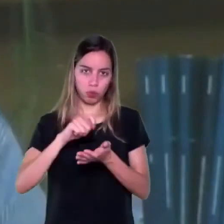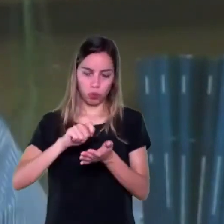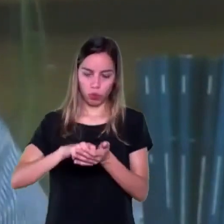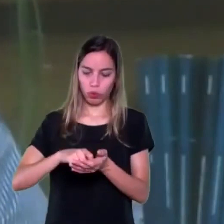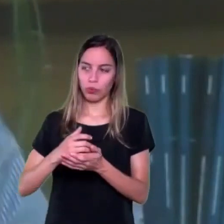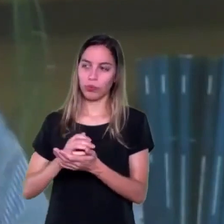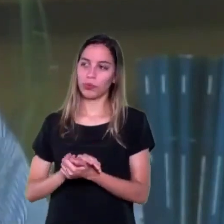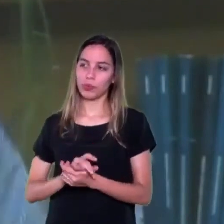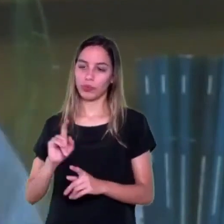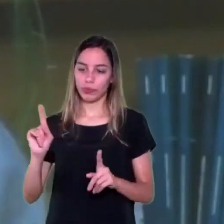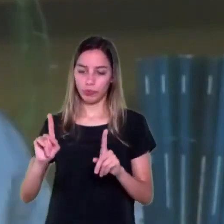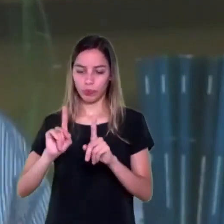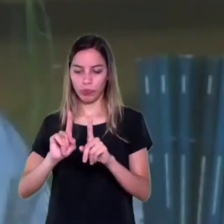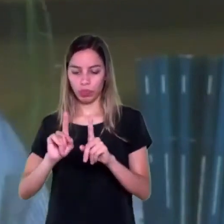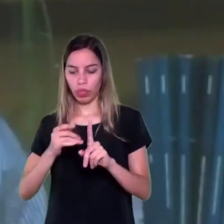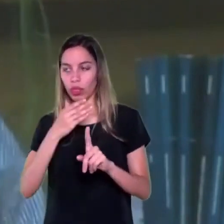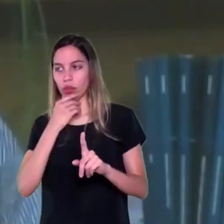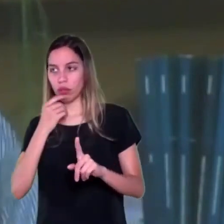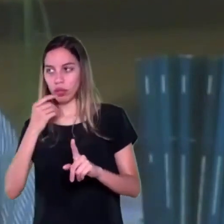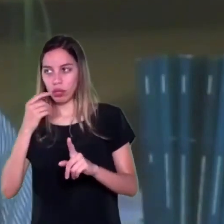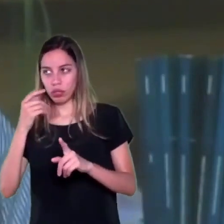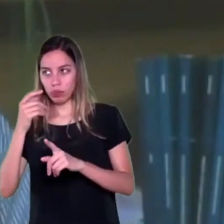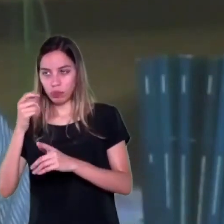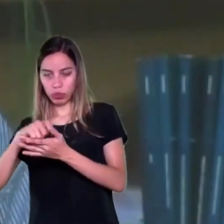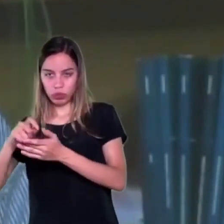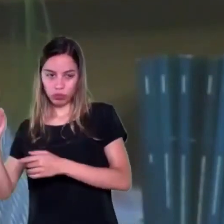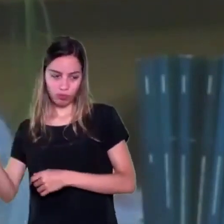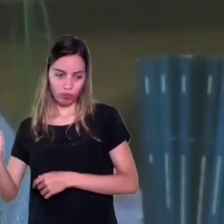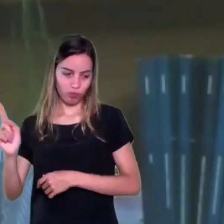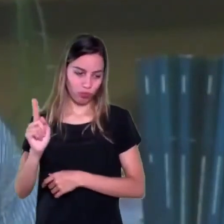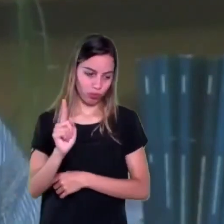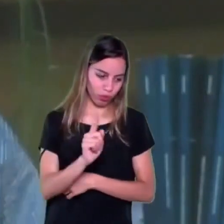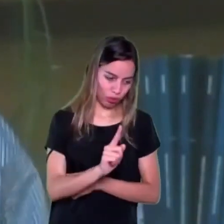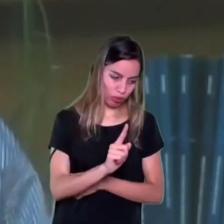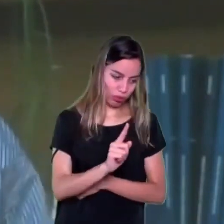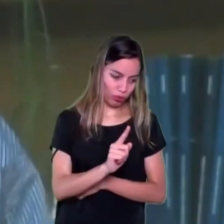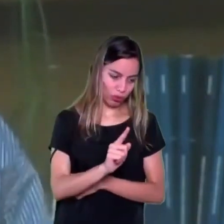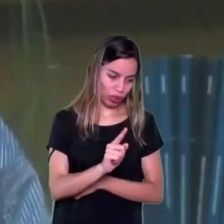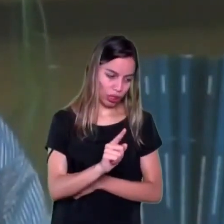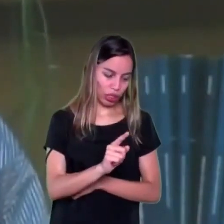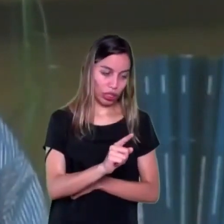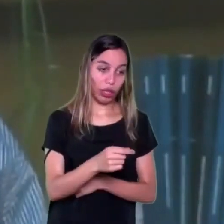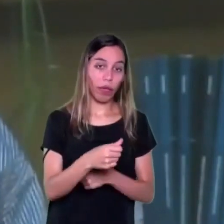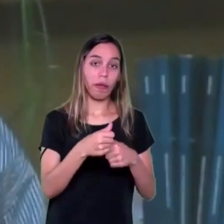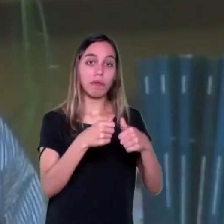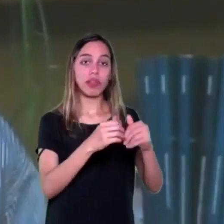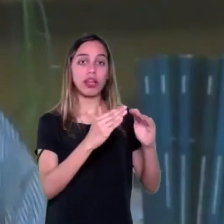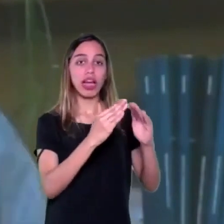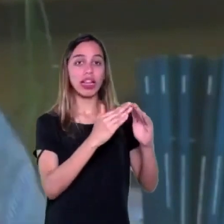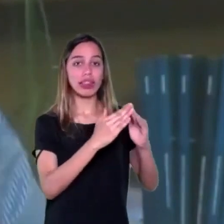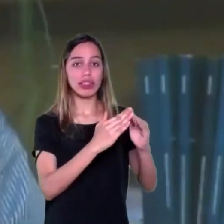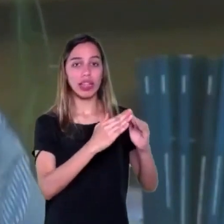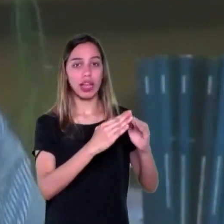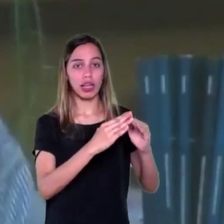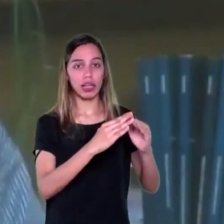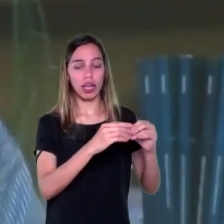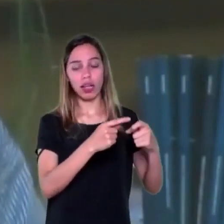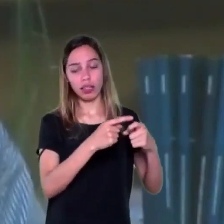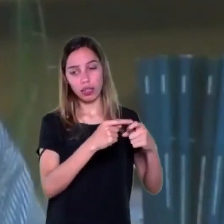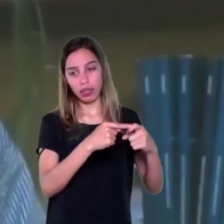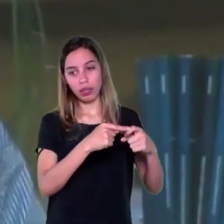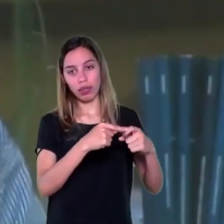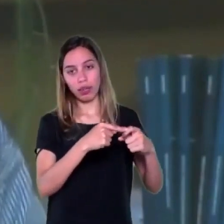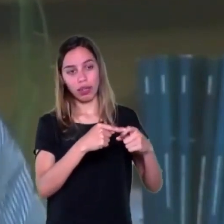de Itaguara, que chamava Conquista, Guimarães Rosa se hospedava na casa do Dr. Coutinho. E clinicava